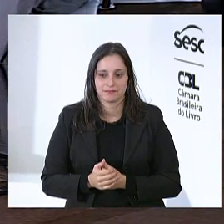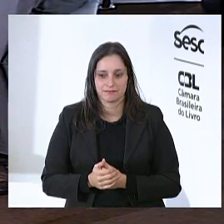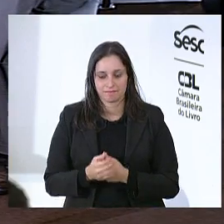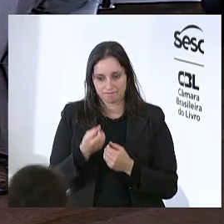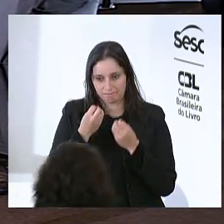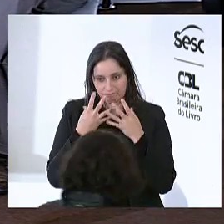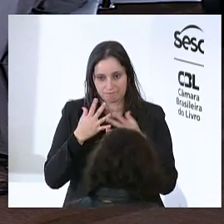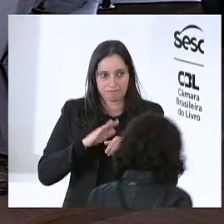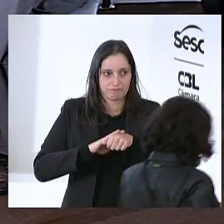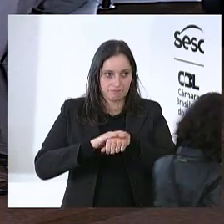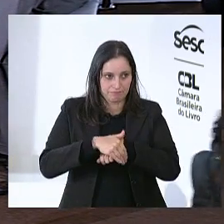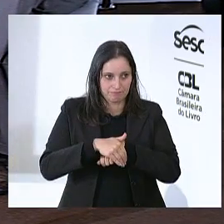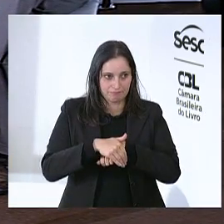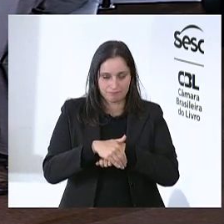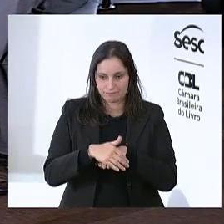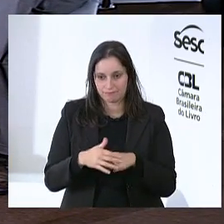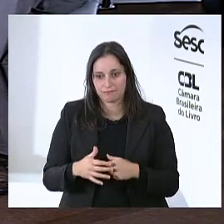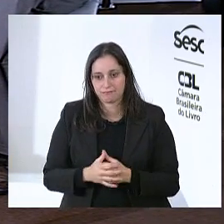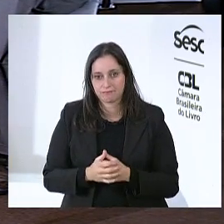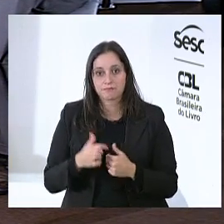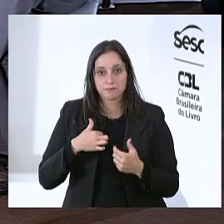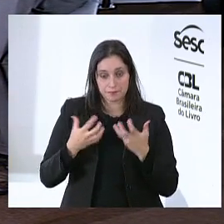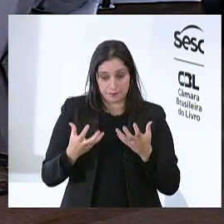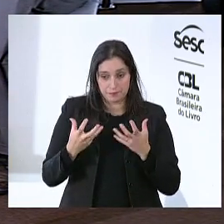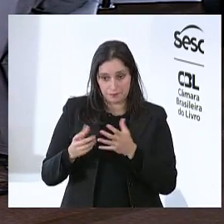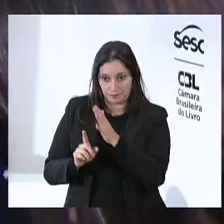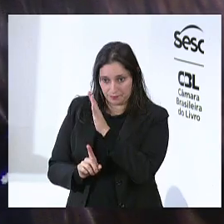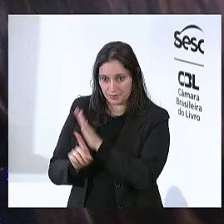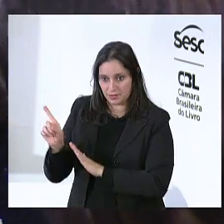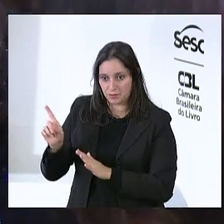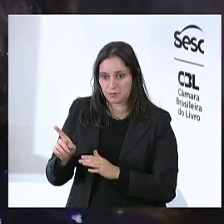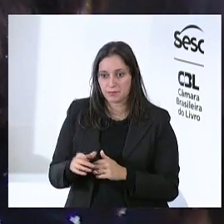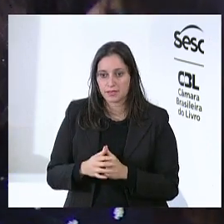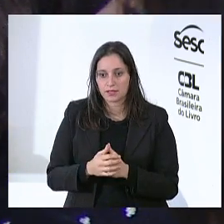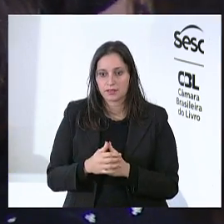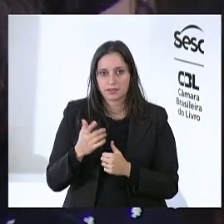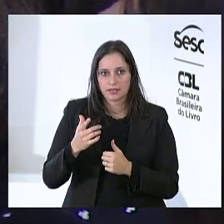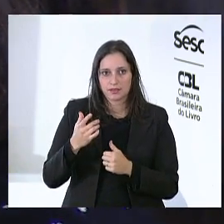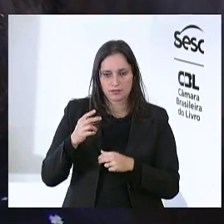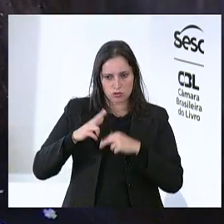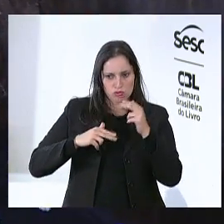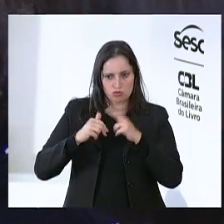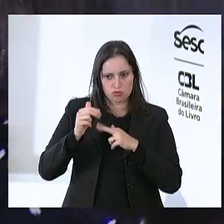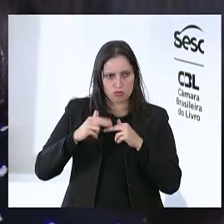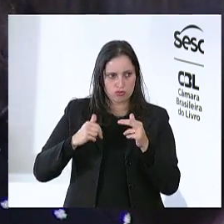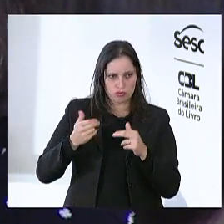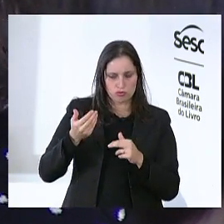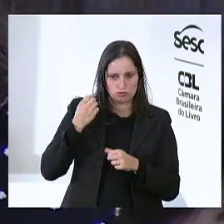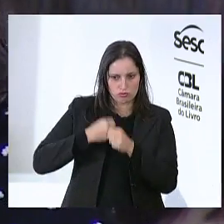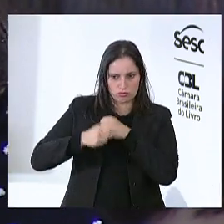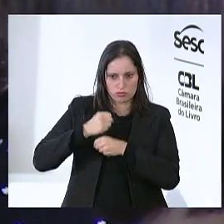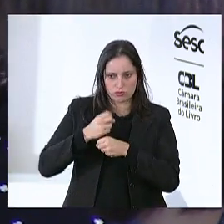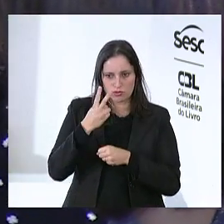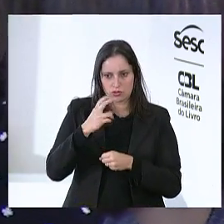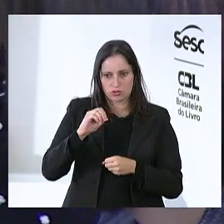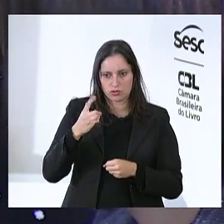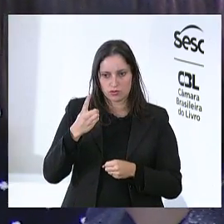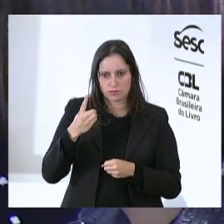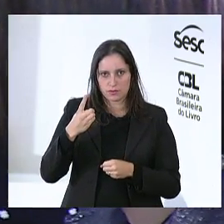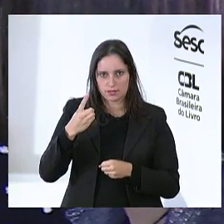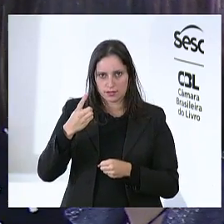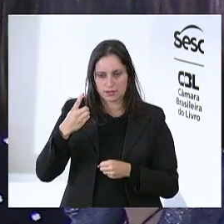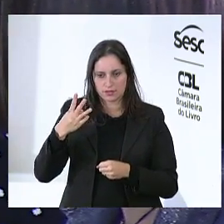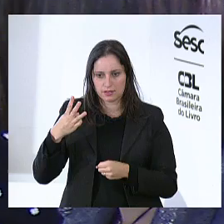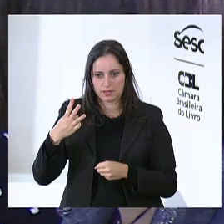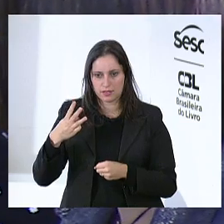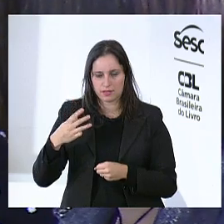Boa noite. Eu queria perguntar quanto às jornadas de junho do ano passado, que eu tenho, pessoalmente, um certo